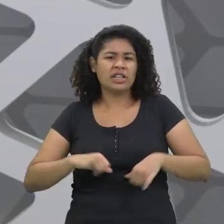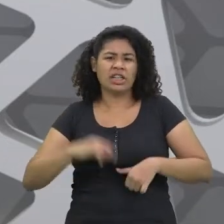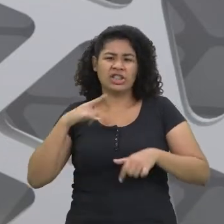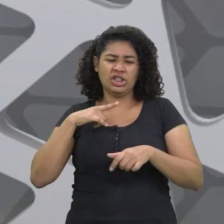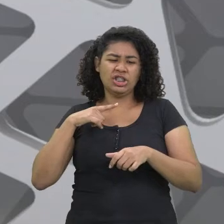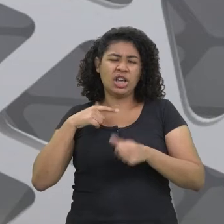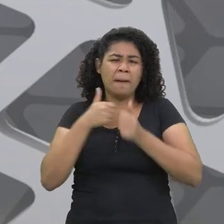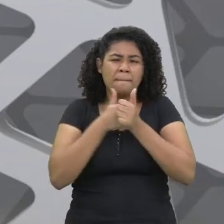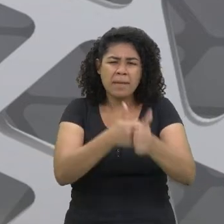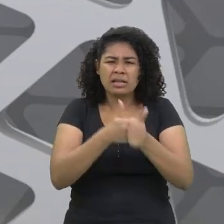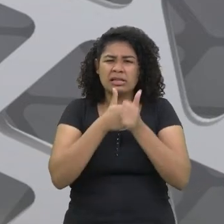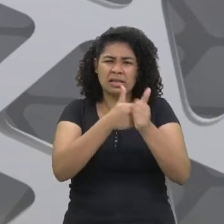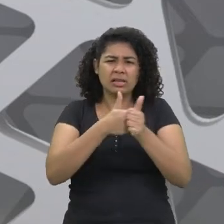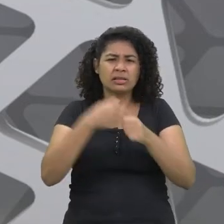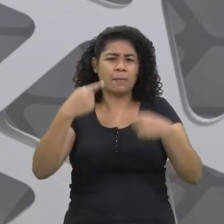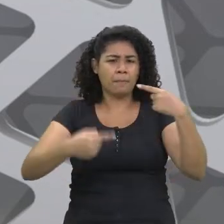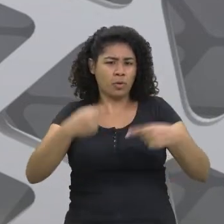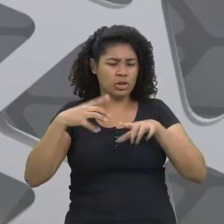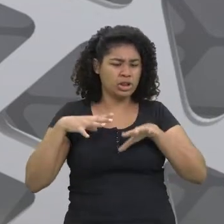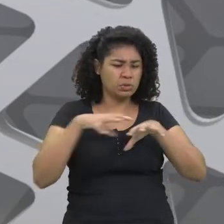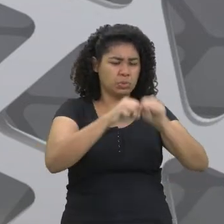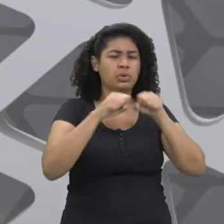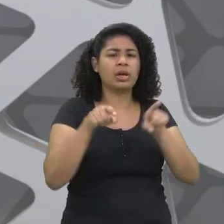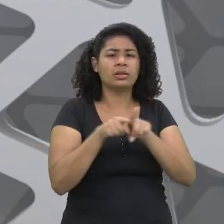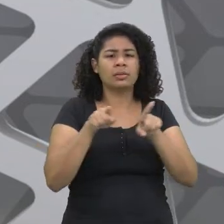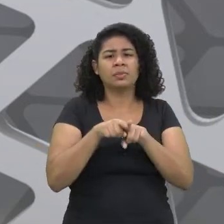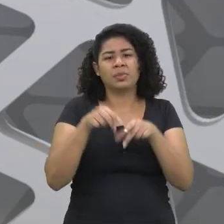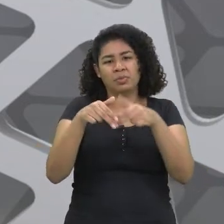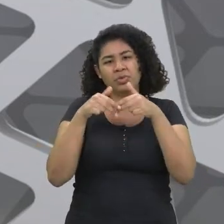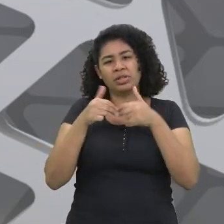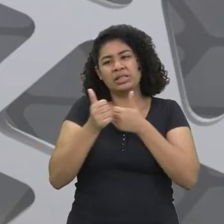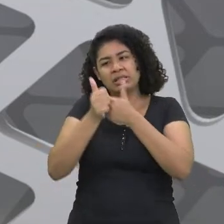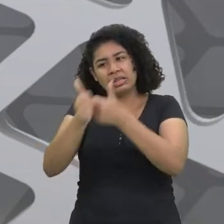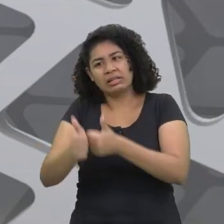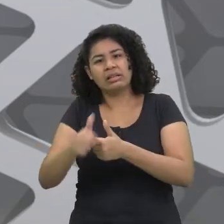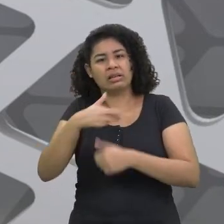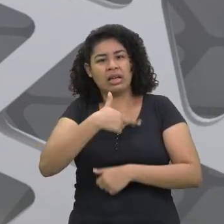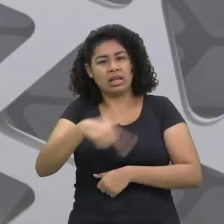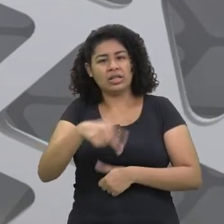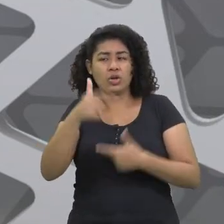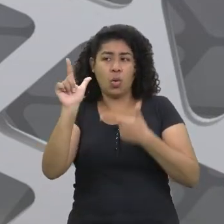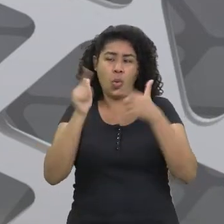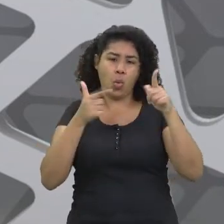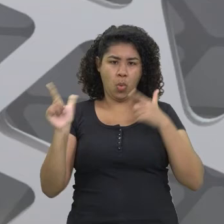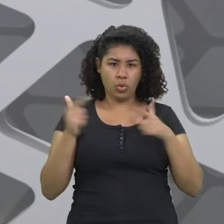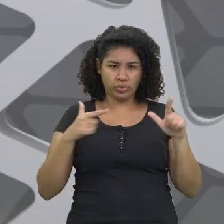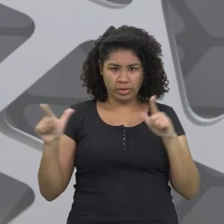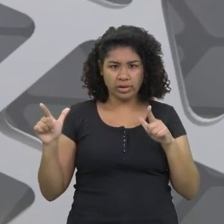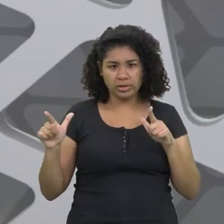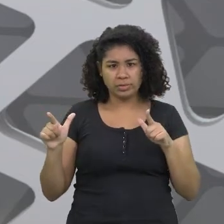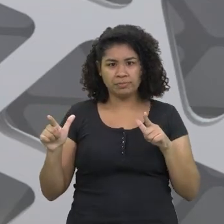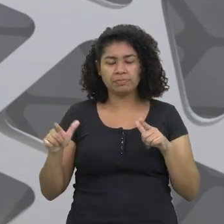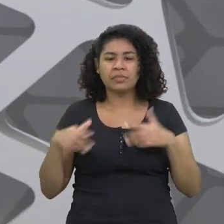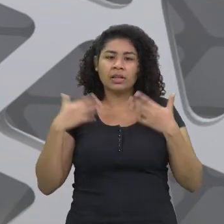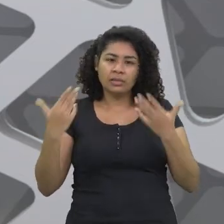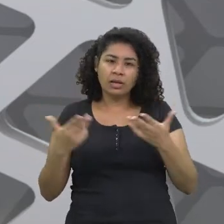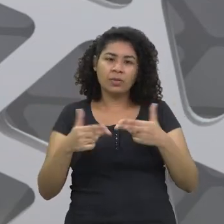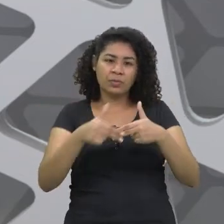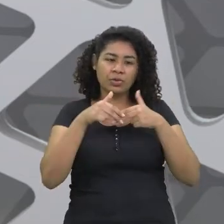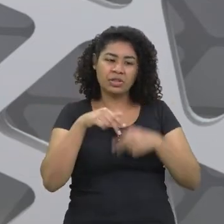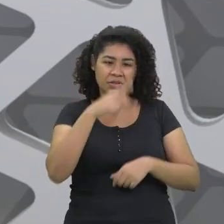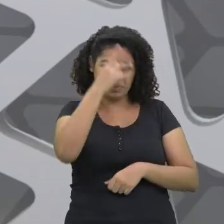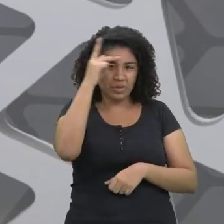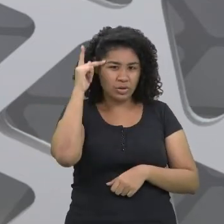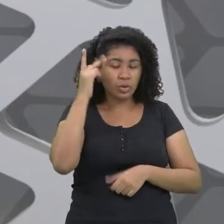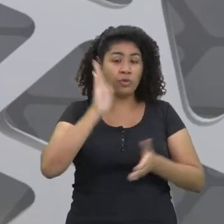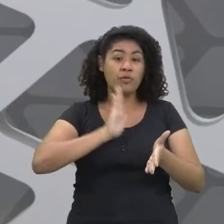políticas e por conta da sua orientação religiosa, como batistas, calvinistas, presbiterianos, vão sair da Inglaterra